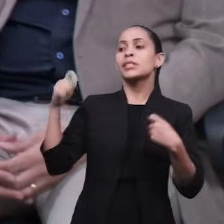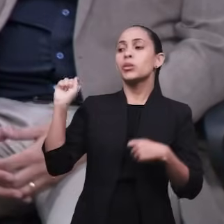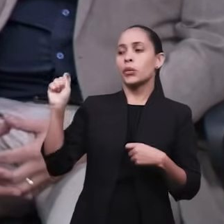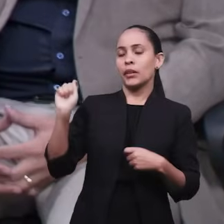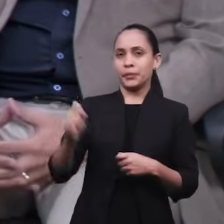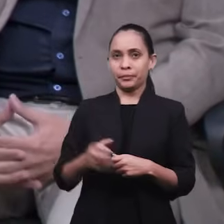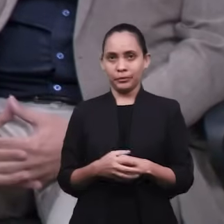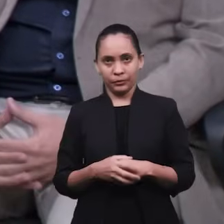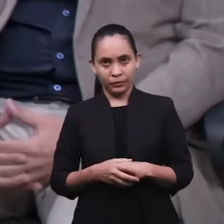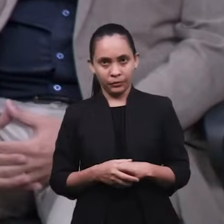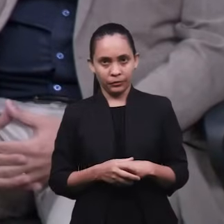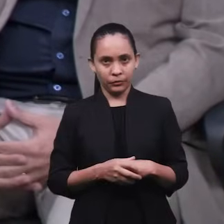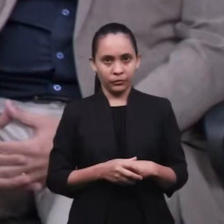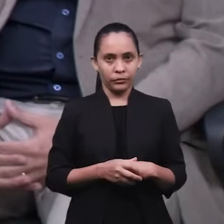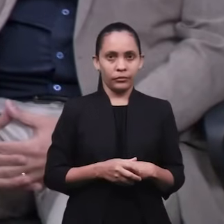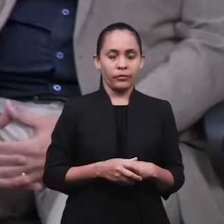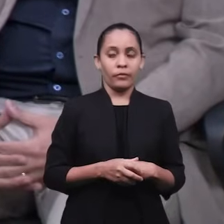fazer?